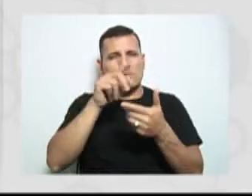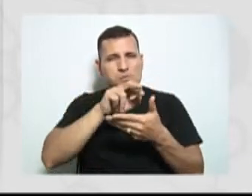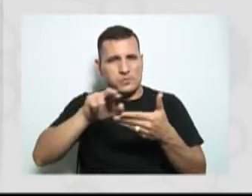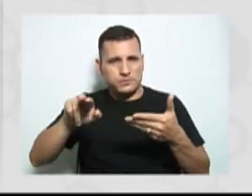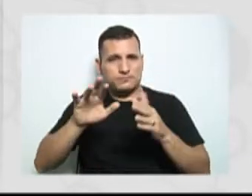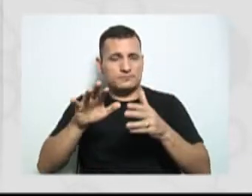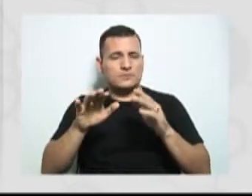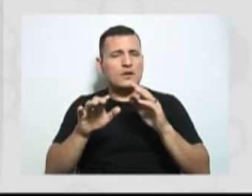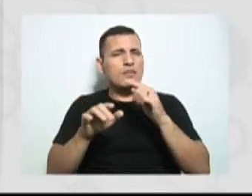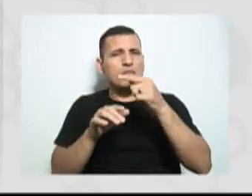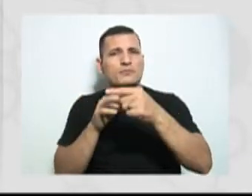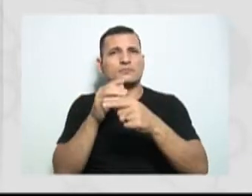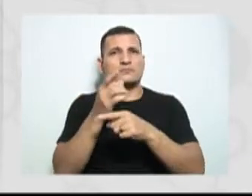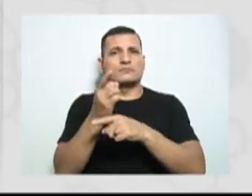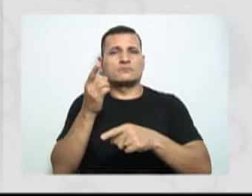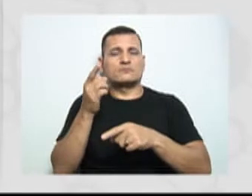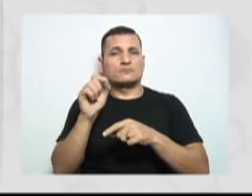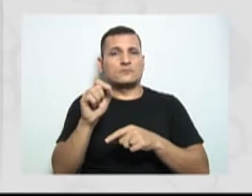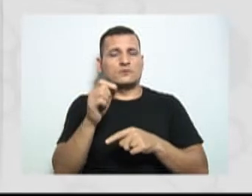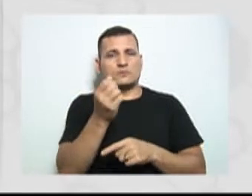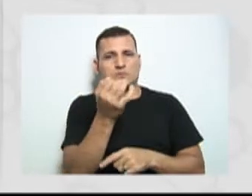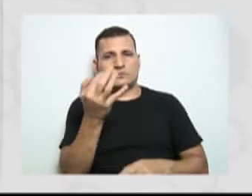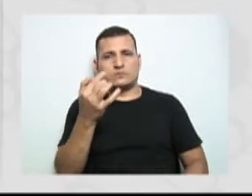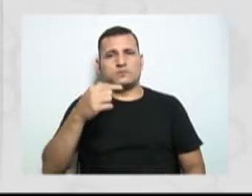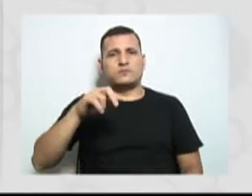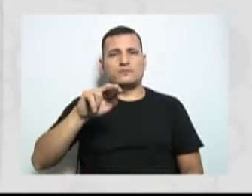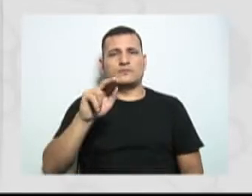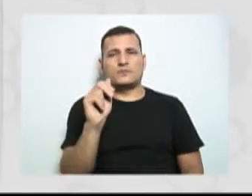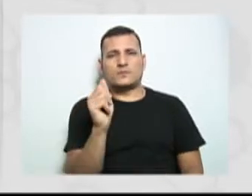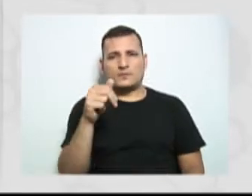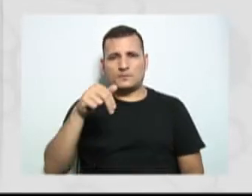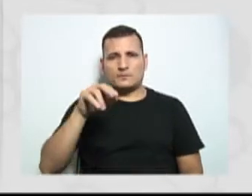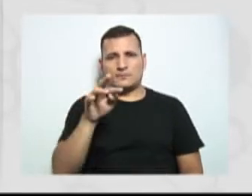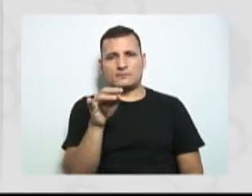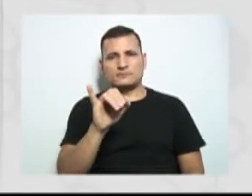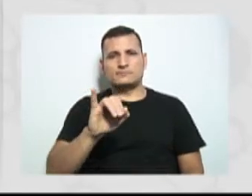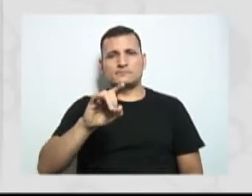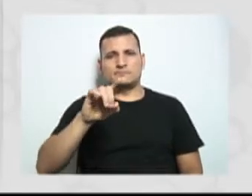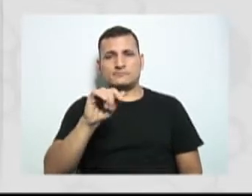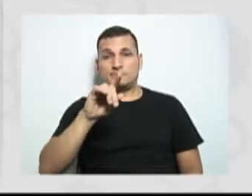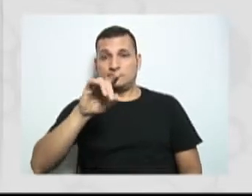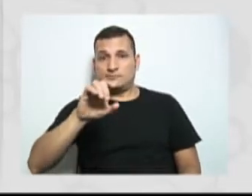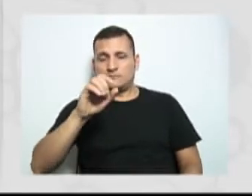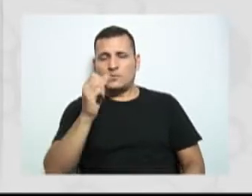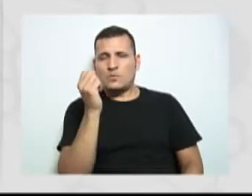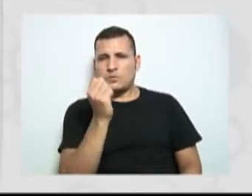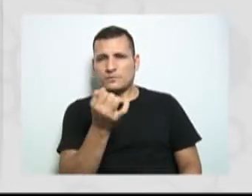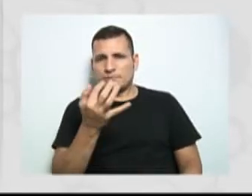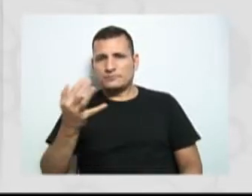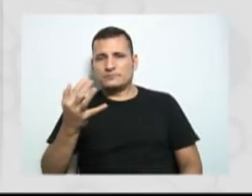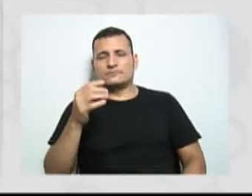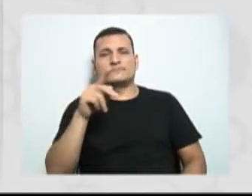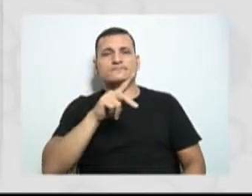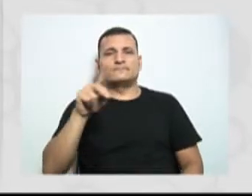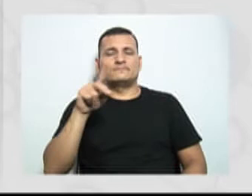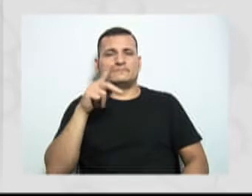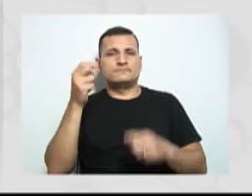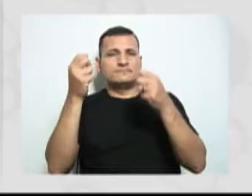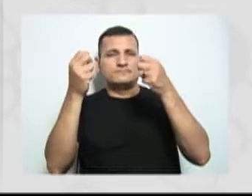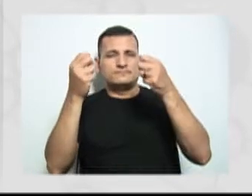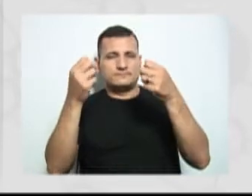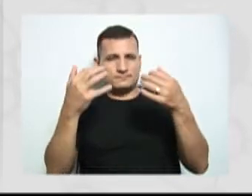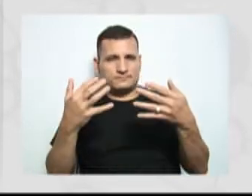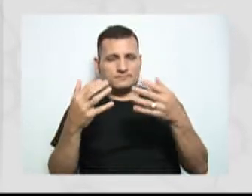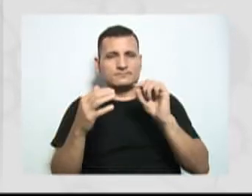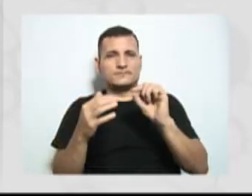Para encontrarmos a quantidade, que foi exatamente o que a professora Fernanda acabou de fazer com aqueles cálculos